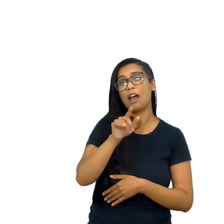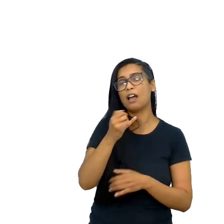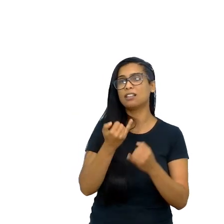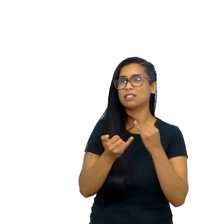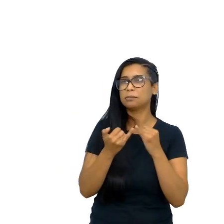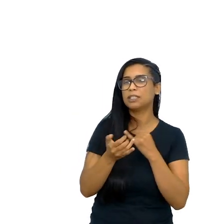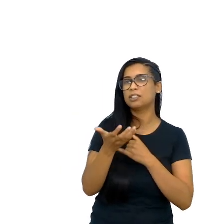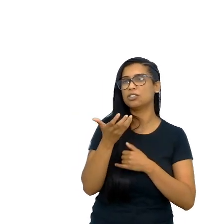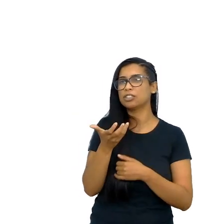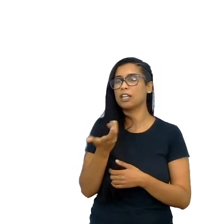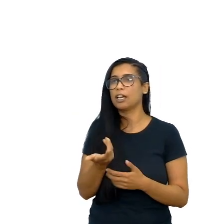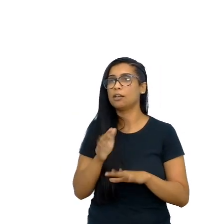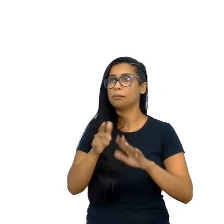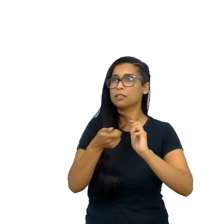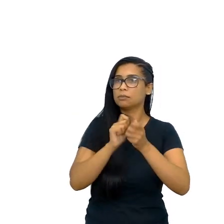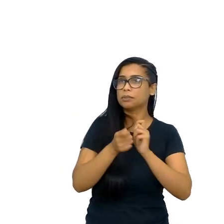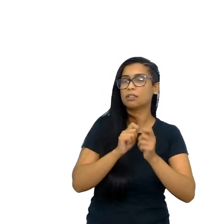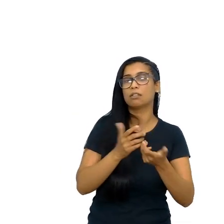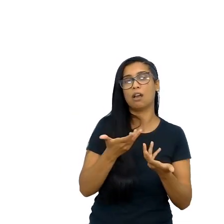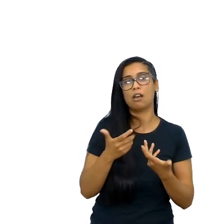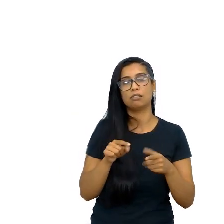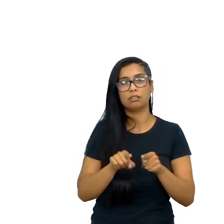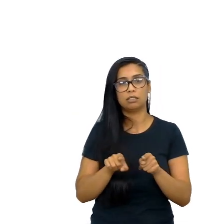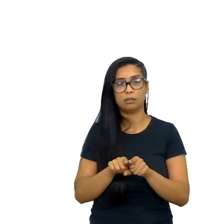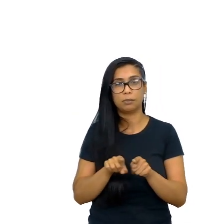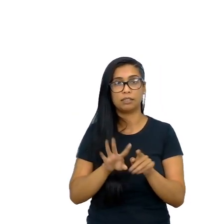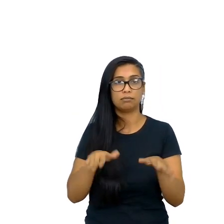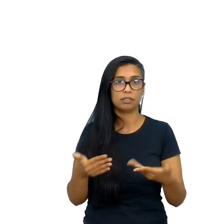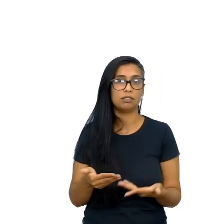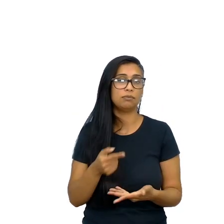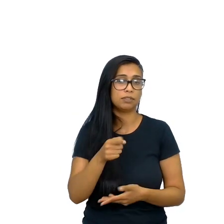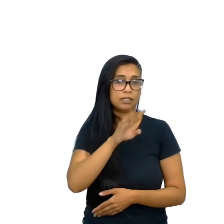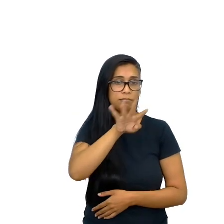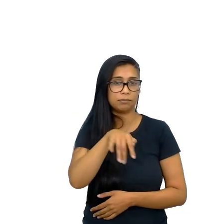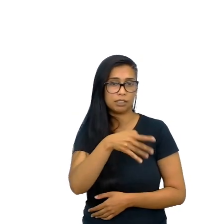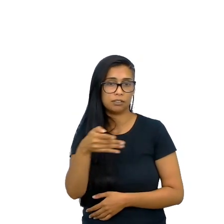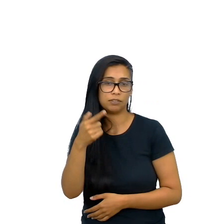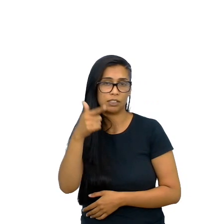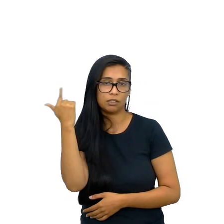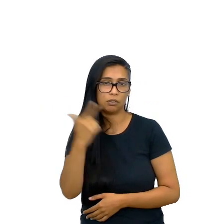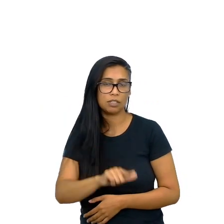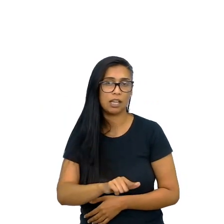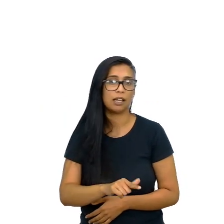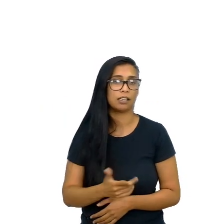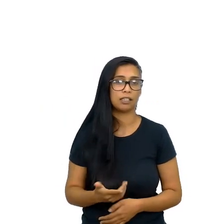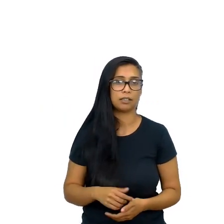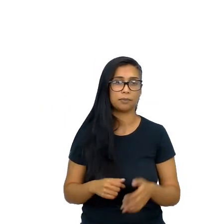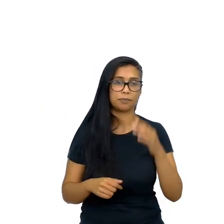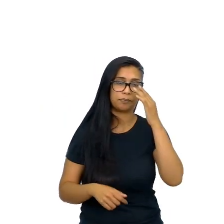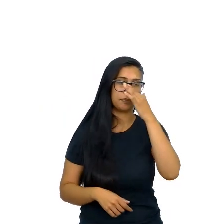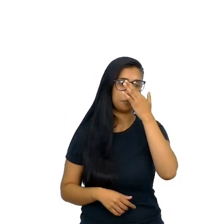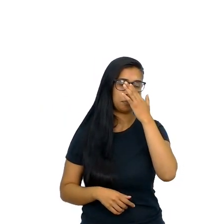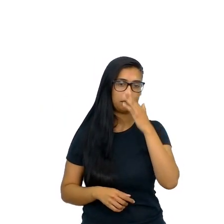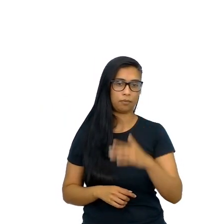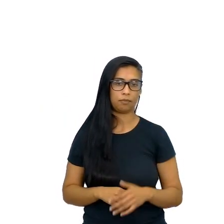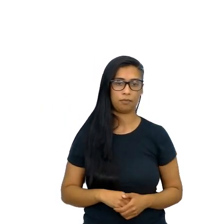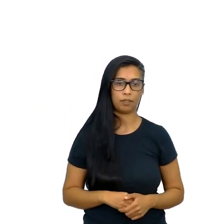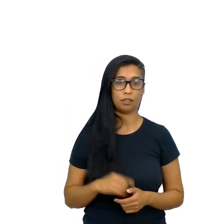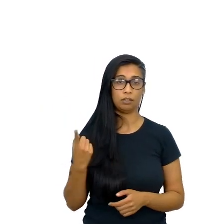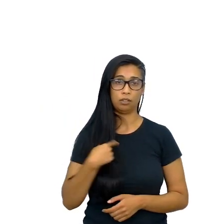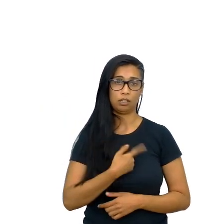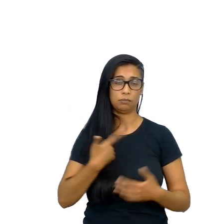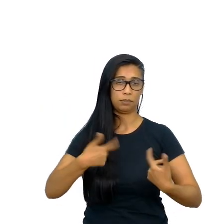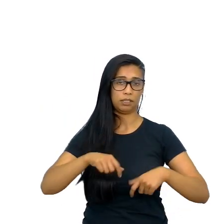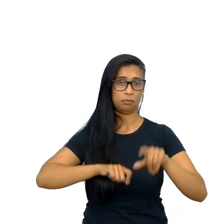formais coesos para a progressão temática, né? Então, aqui, professores, nós vamos encerrando, mas precisamos ainda